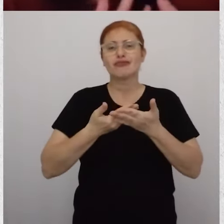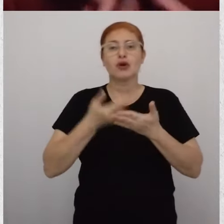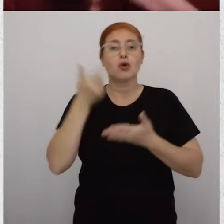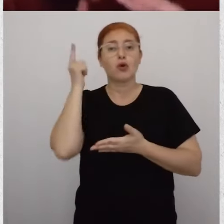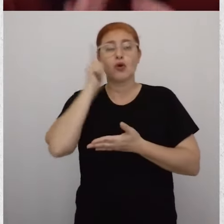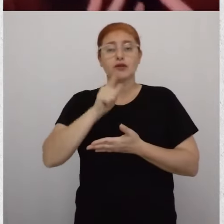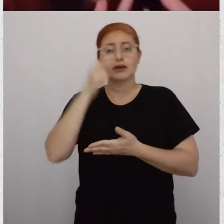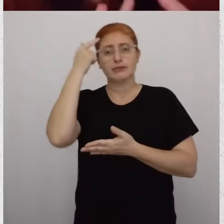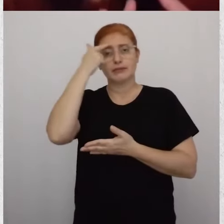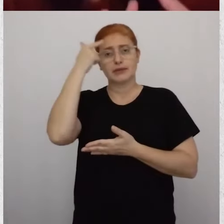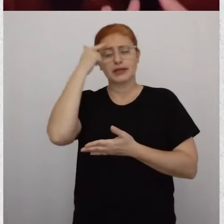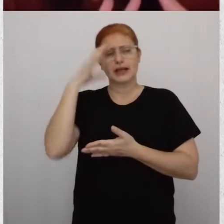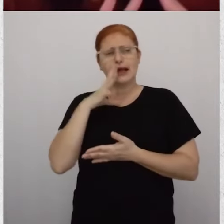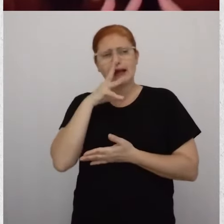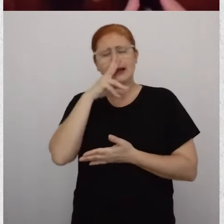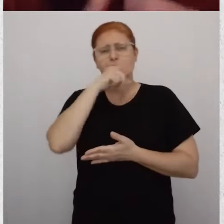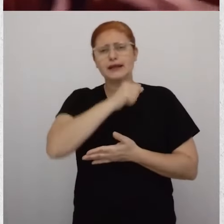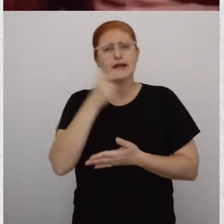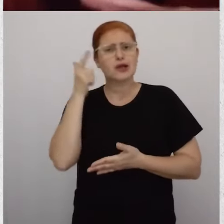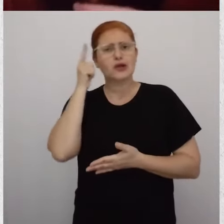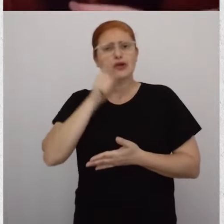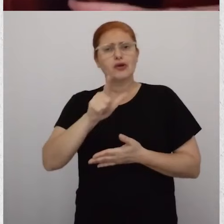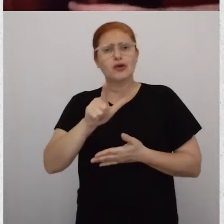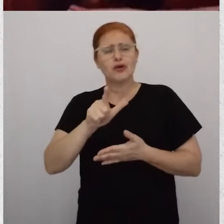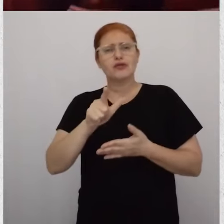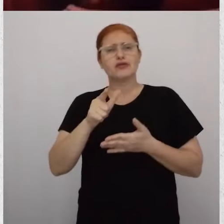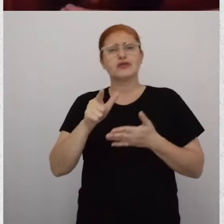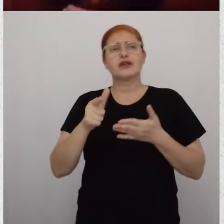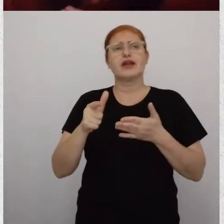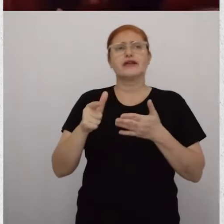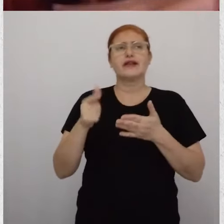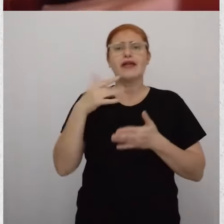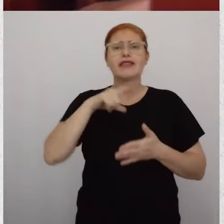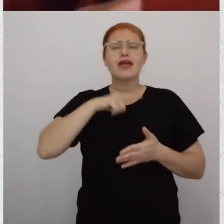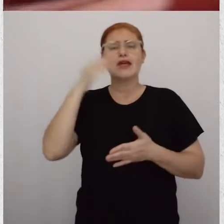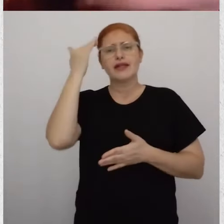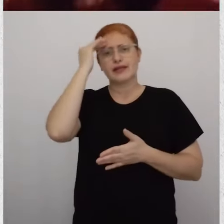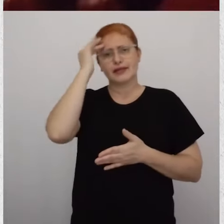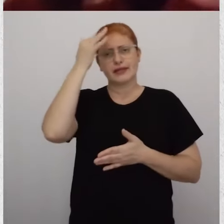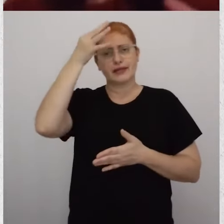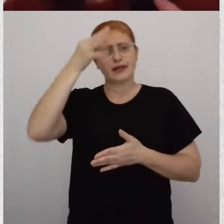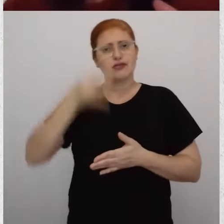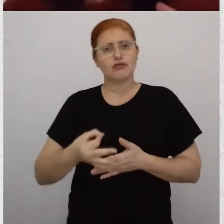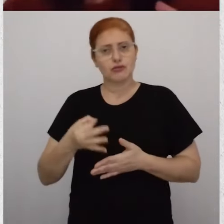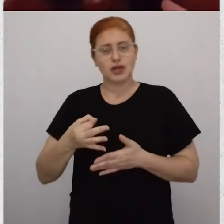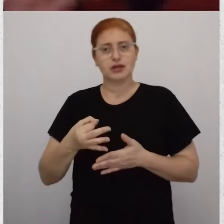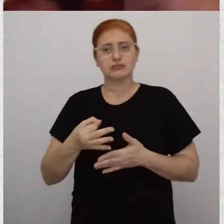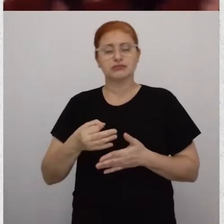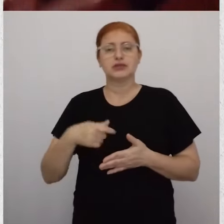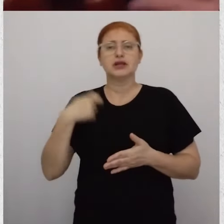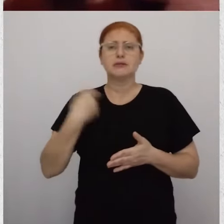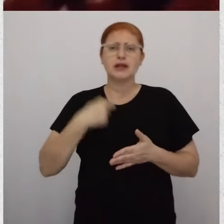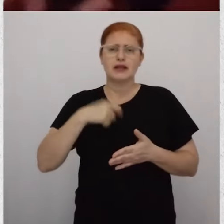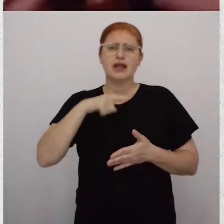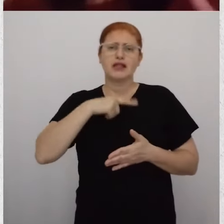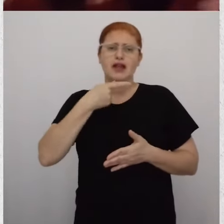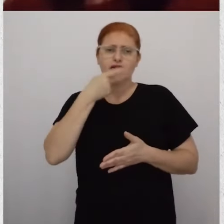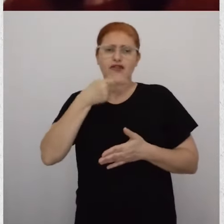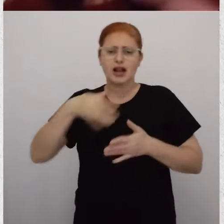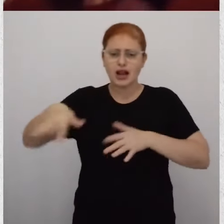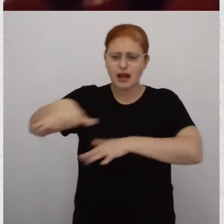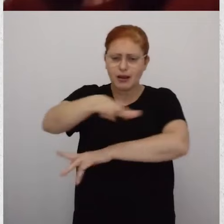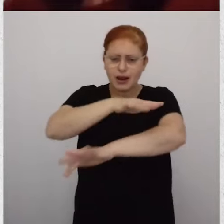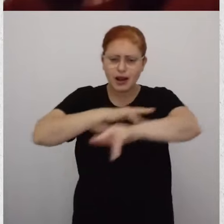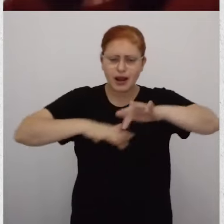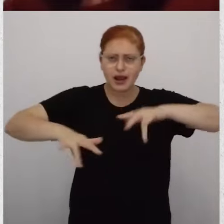gente não consegue se entender, no fundo. E não dá para se entender se a gente não tem um espaço onde a fala consegue circular e a gente consegue ouvir